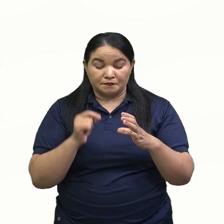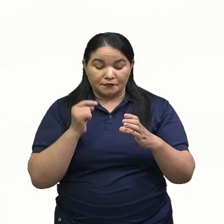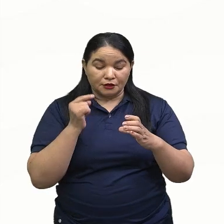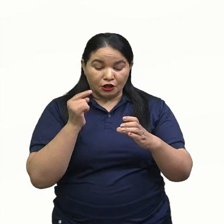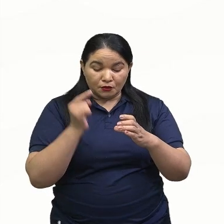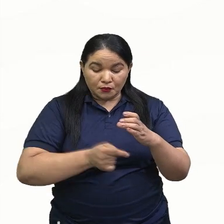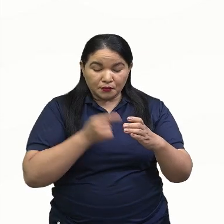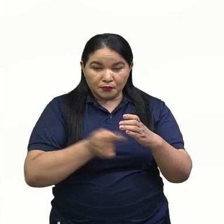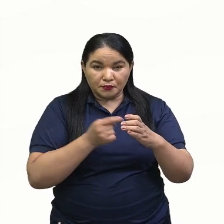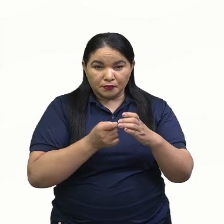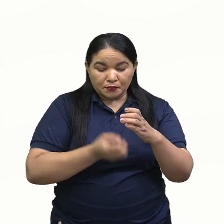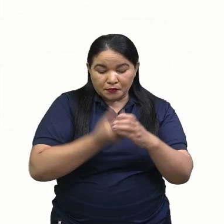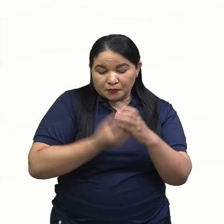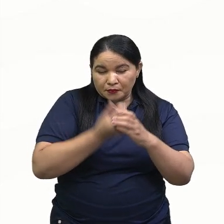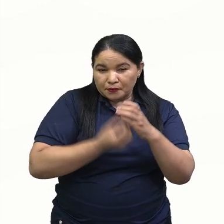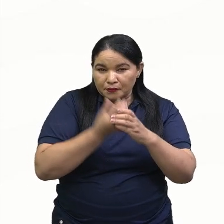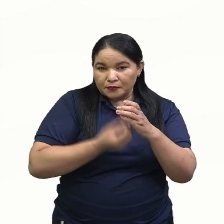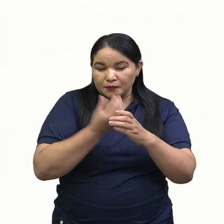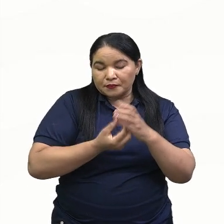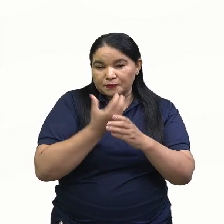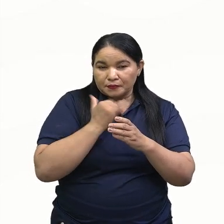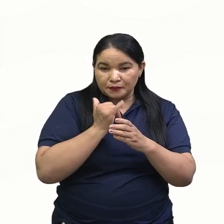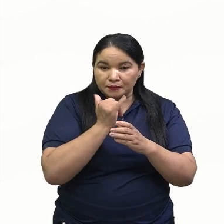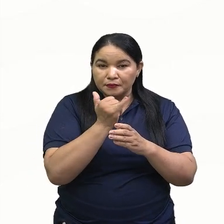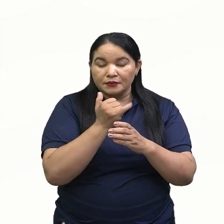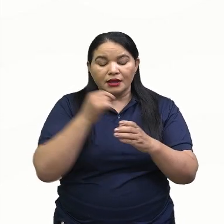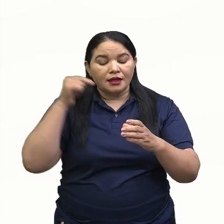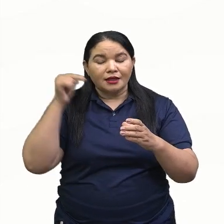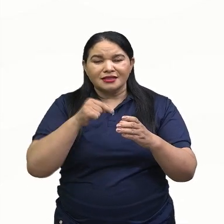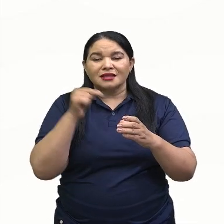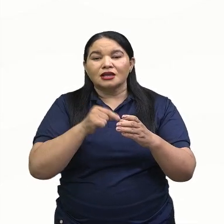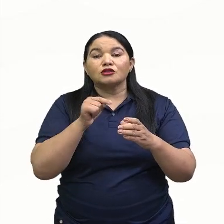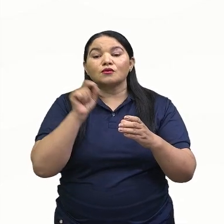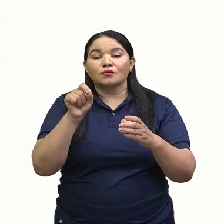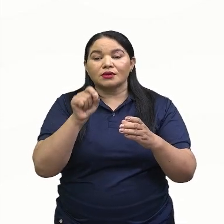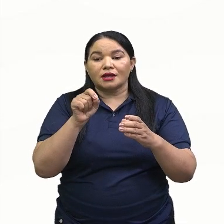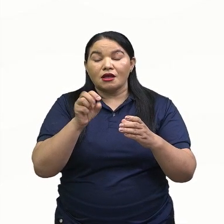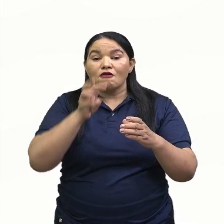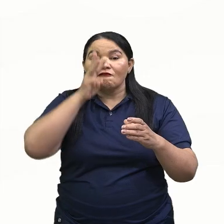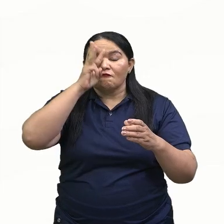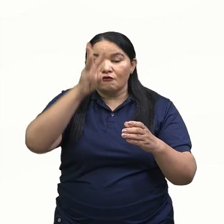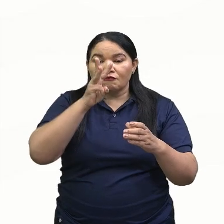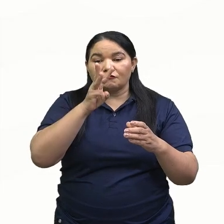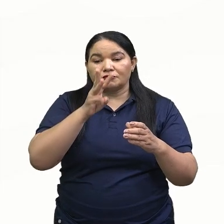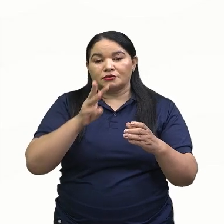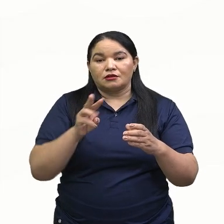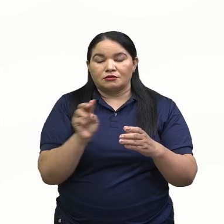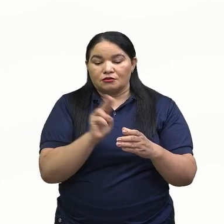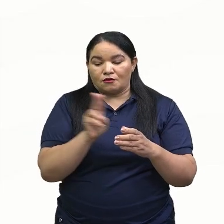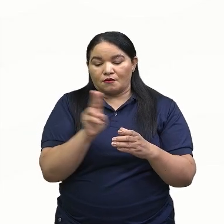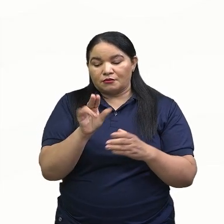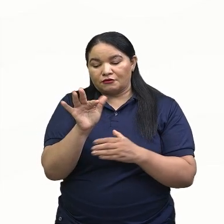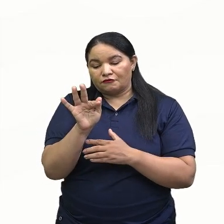ele tem uma força eletromotriz, conhecida como Fem.